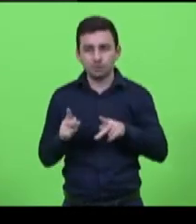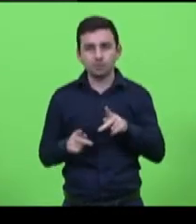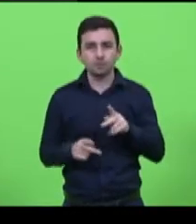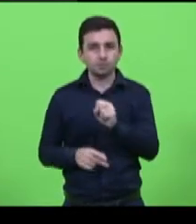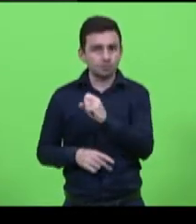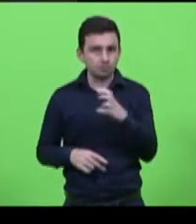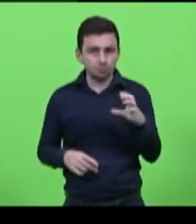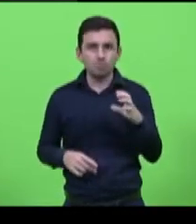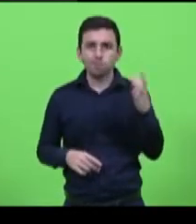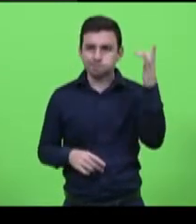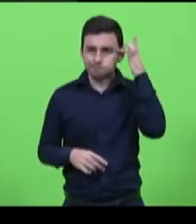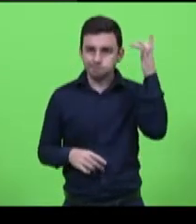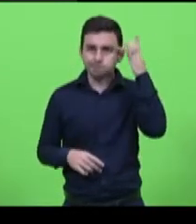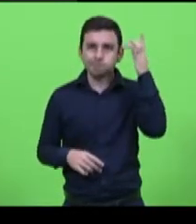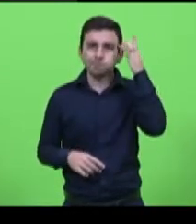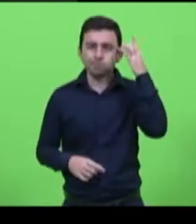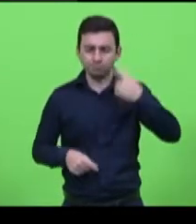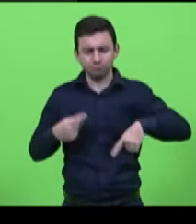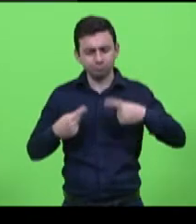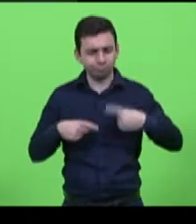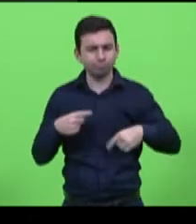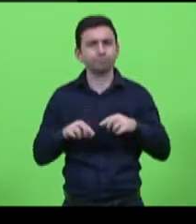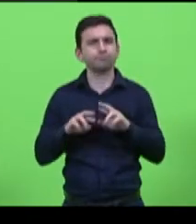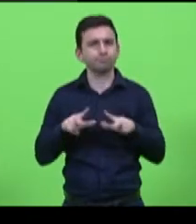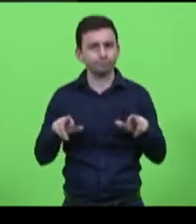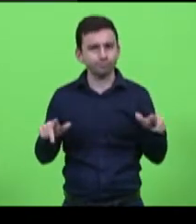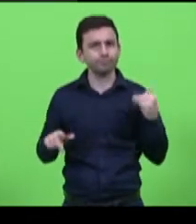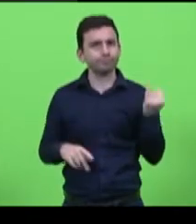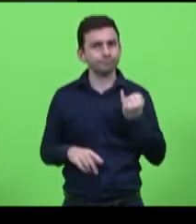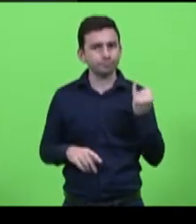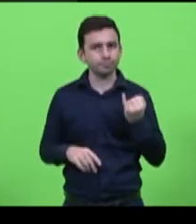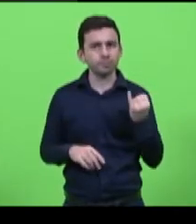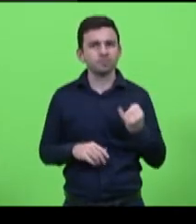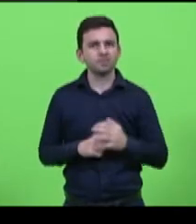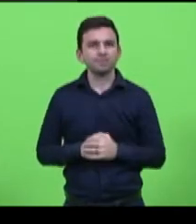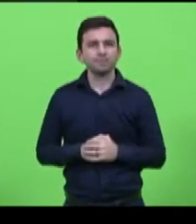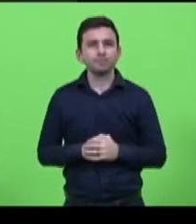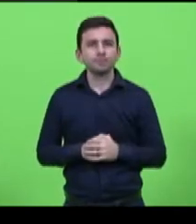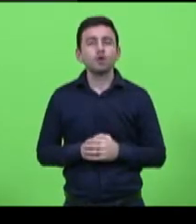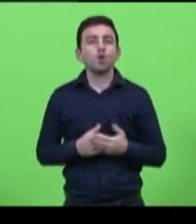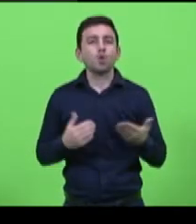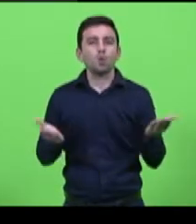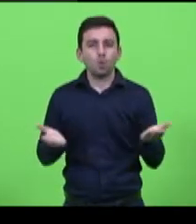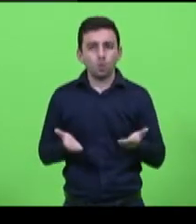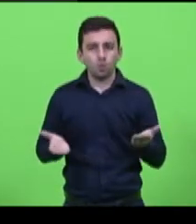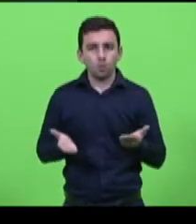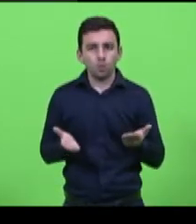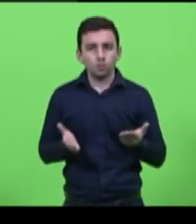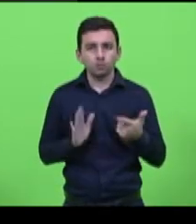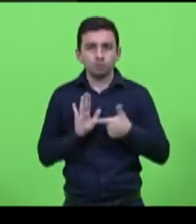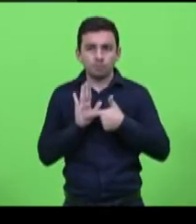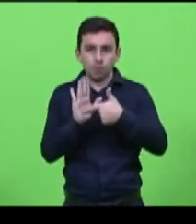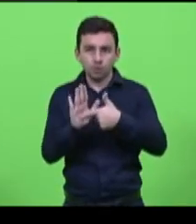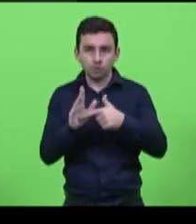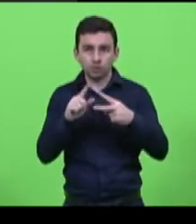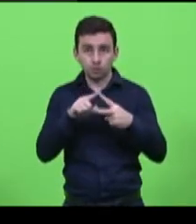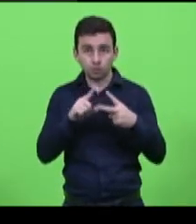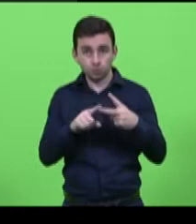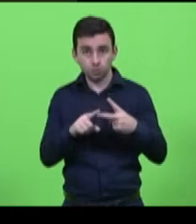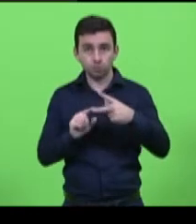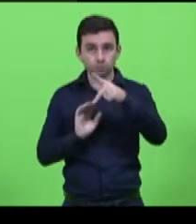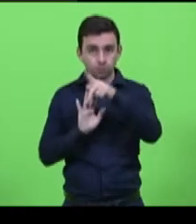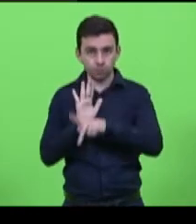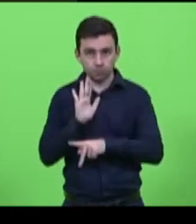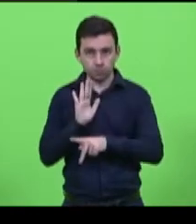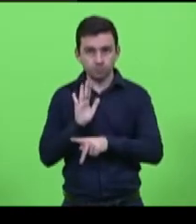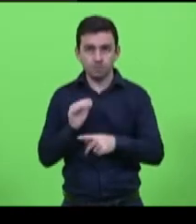maturidade no debate de várias questões importantes. E hoje apareceram dois projetos. O primeiro, que eu não